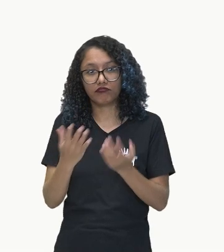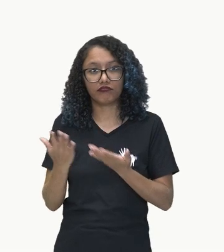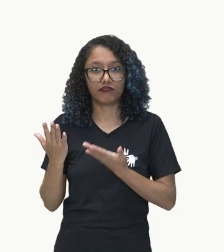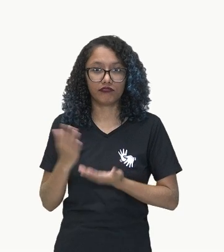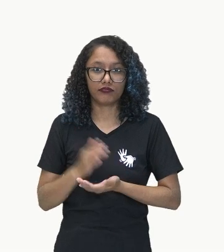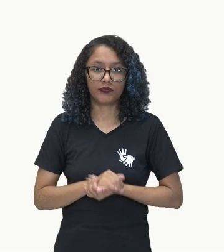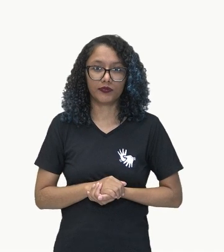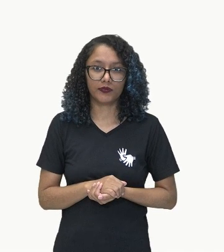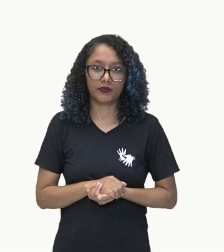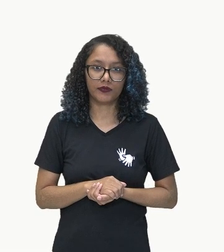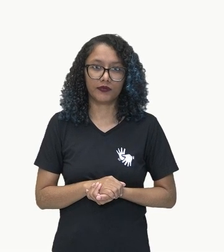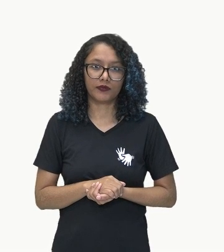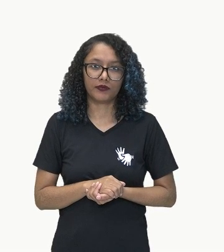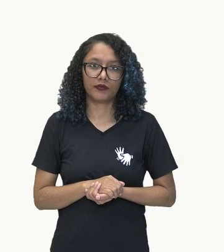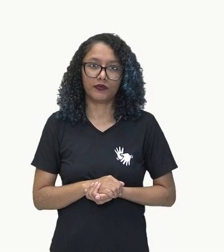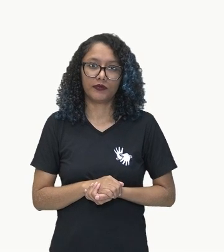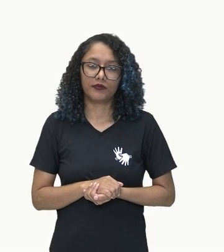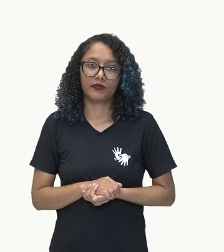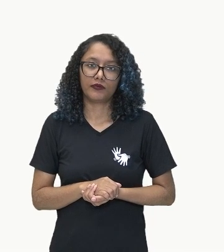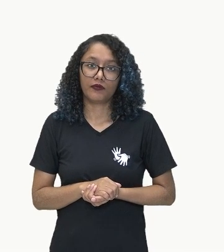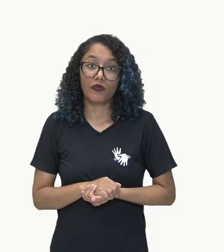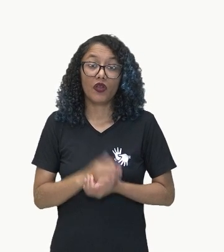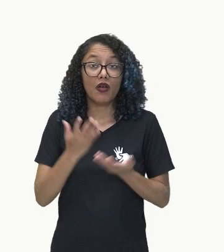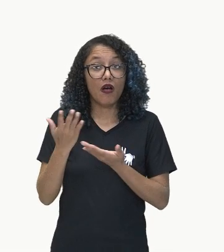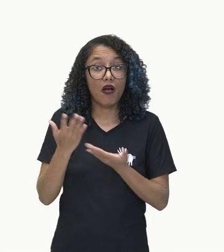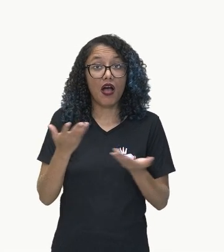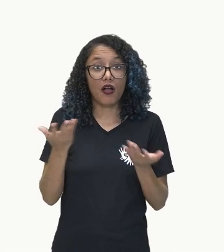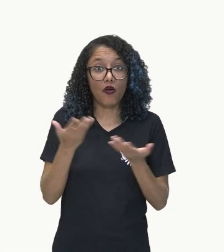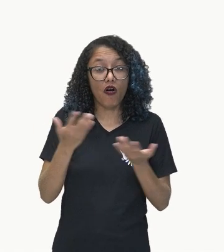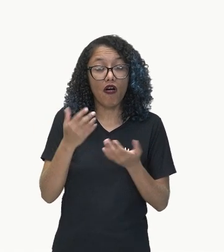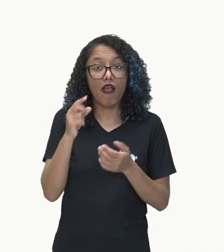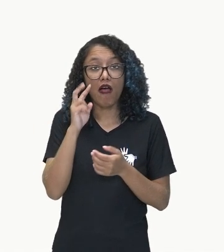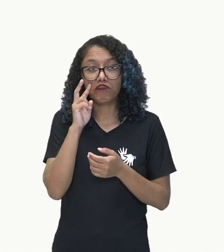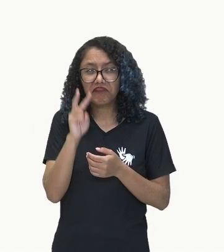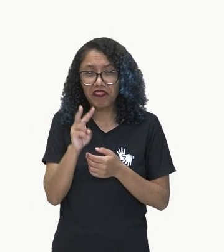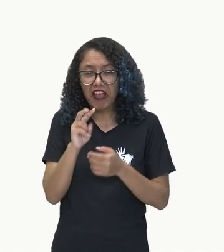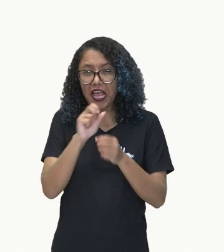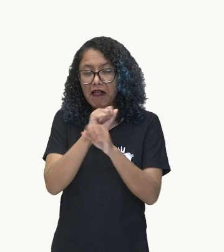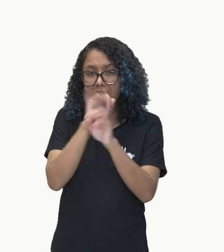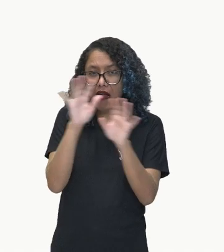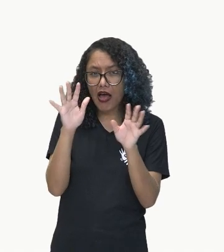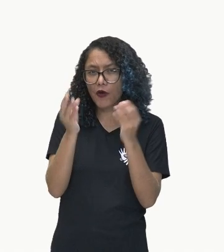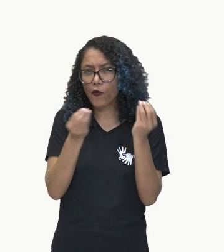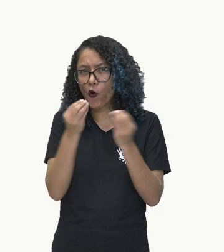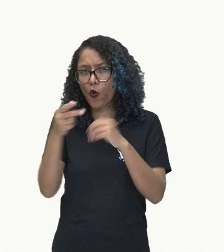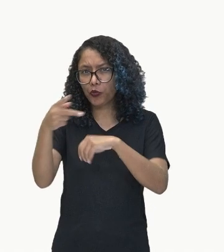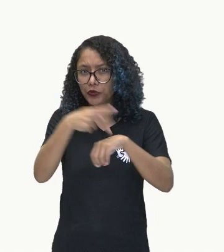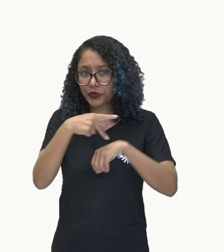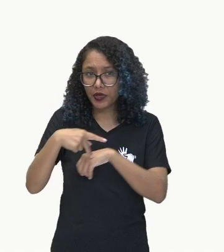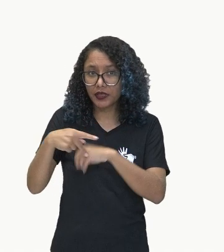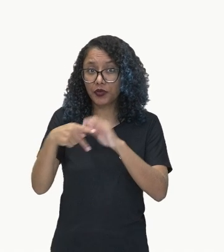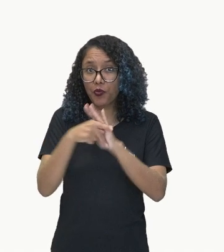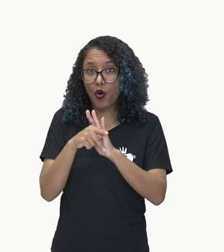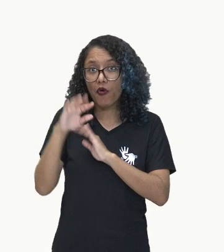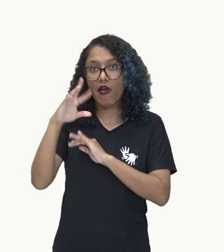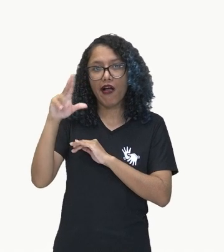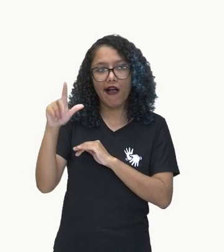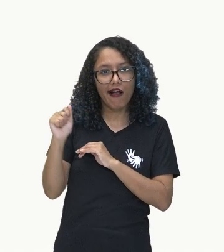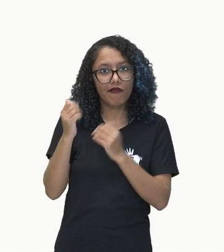podemos analisar melhor os países, que vão está aí no